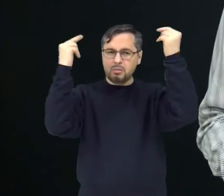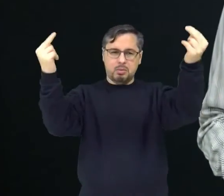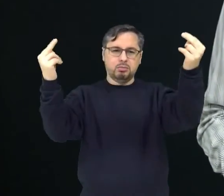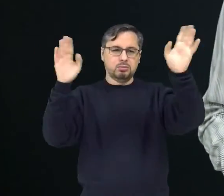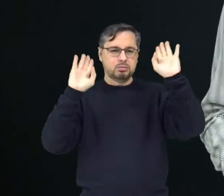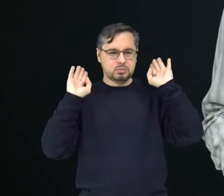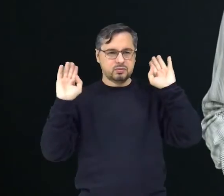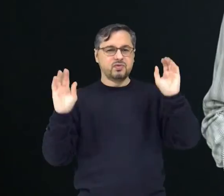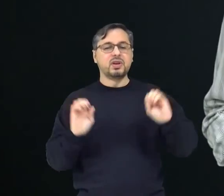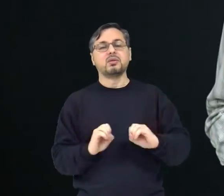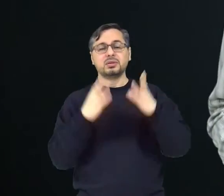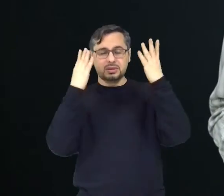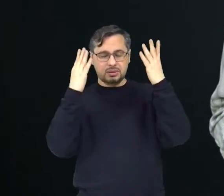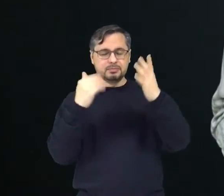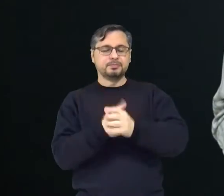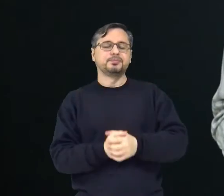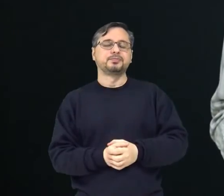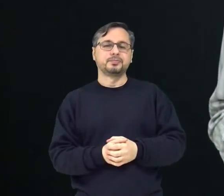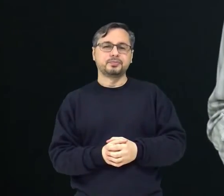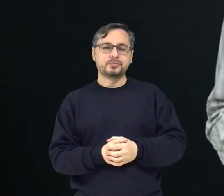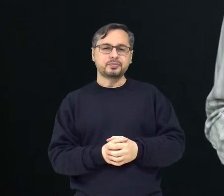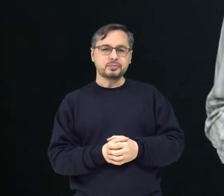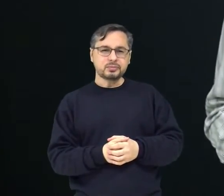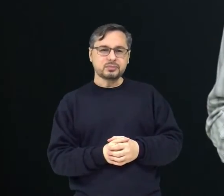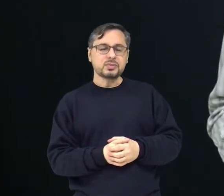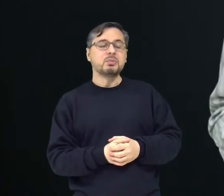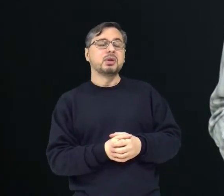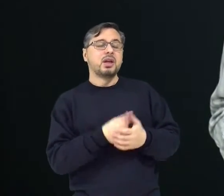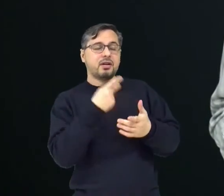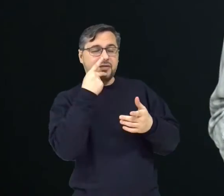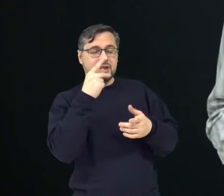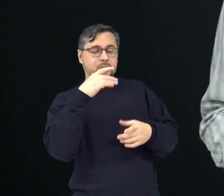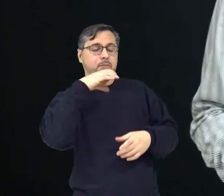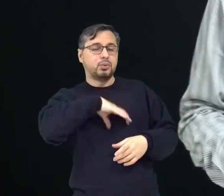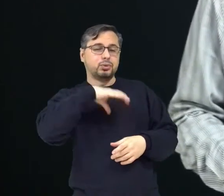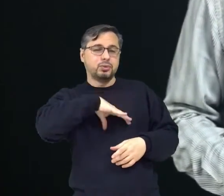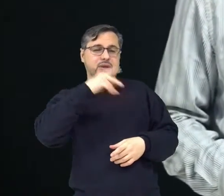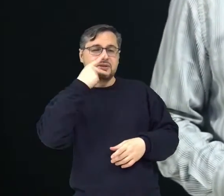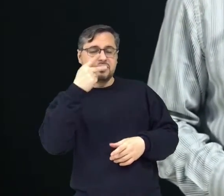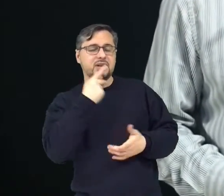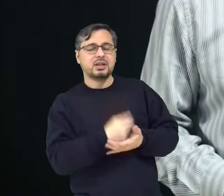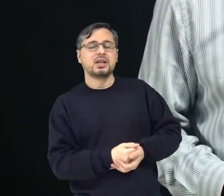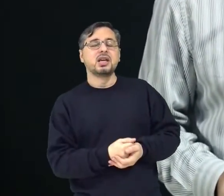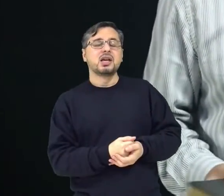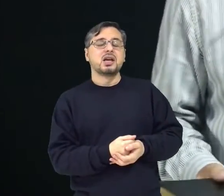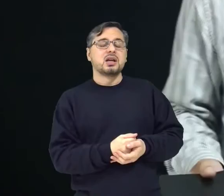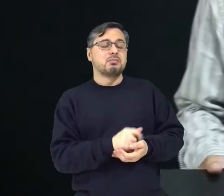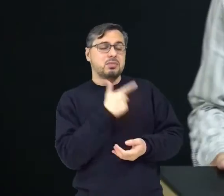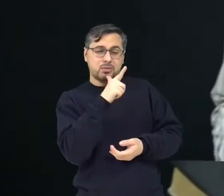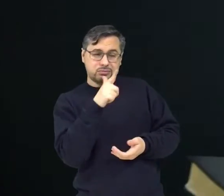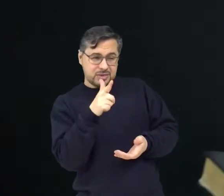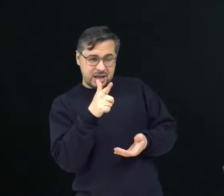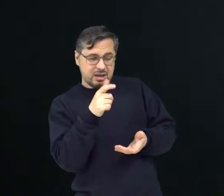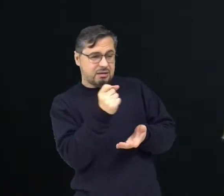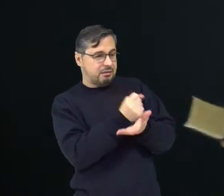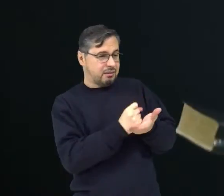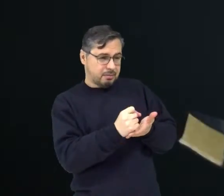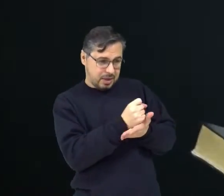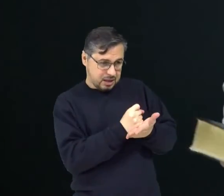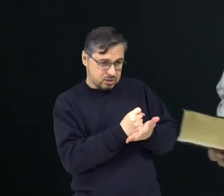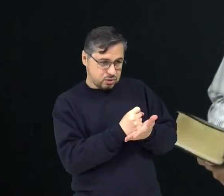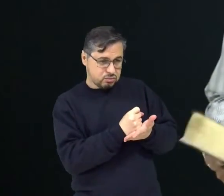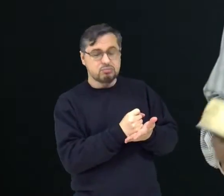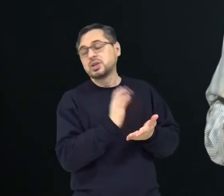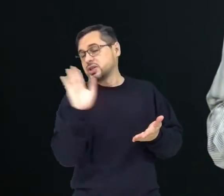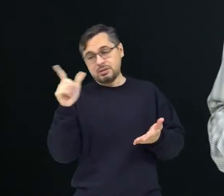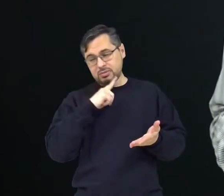diz-nos o ditado de que aquilo que não tem remédio, remediado está. Palavra de Jesus, as